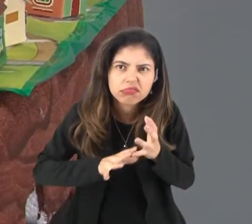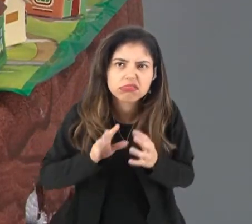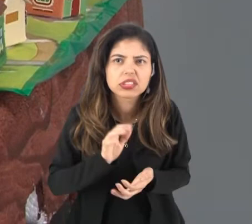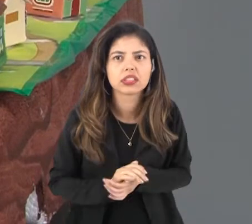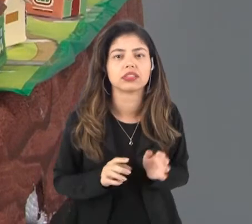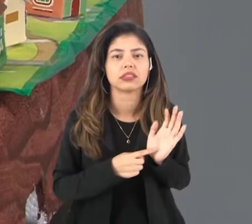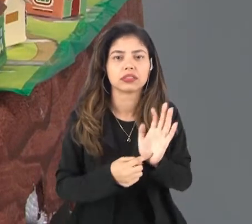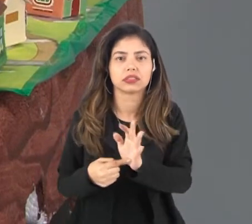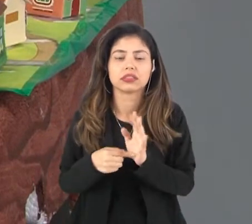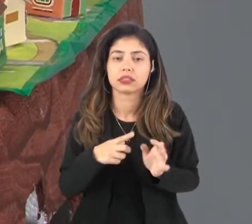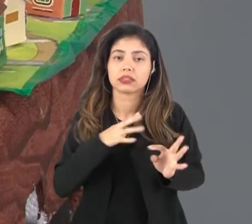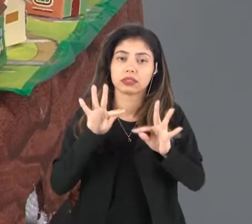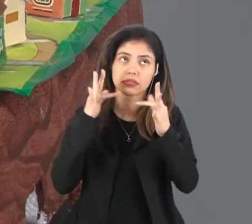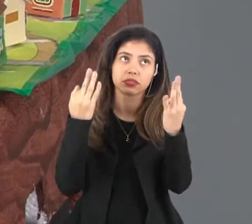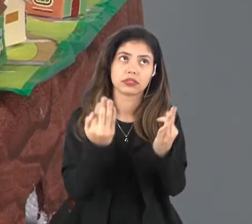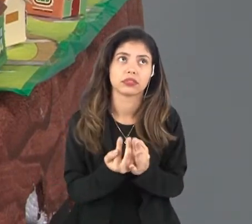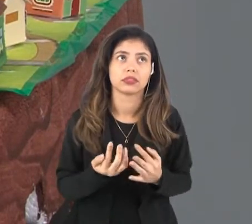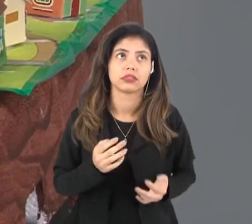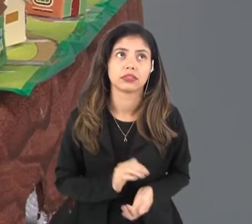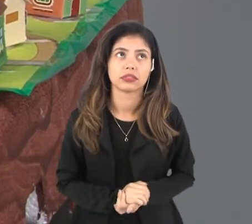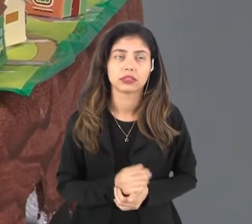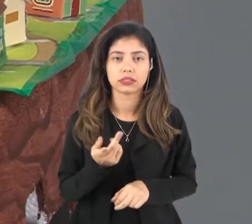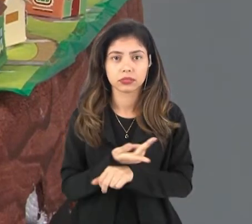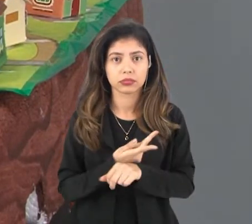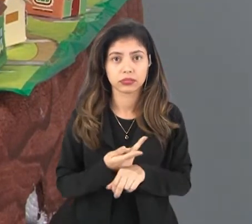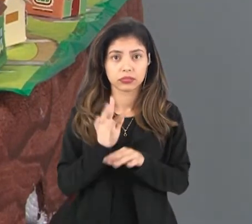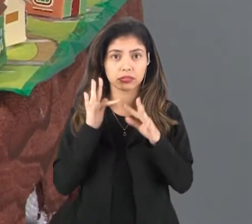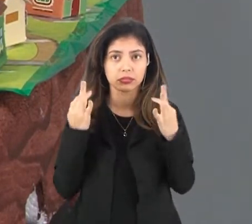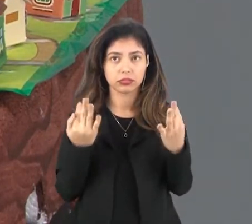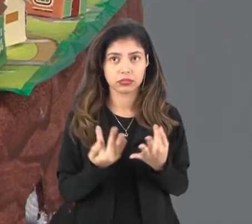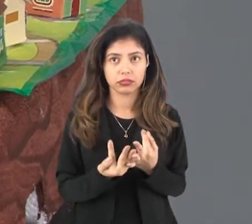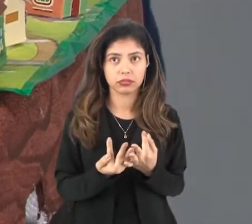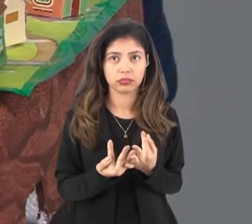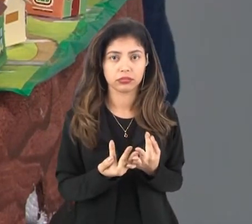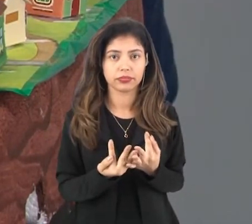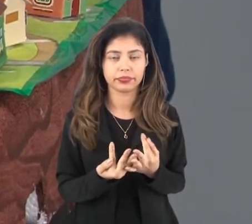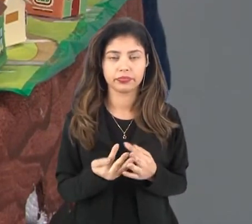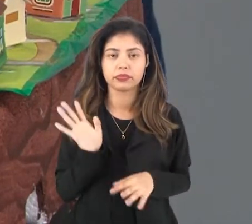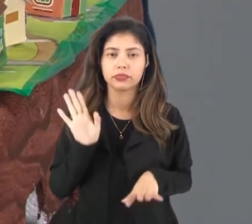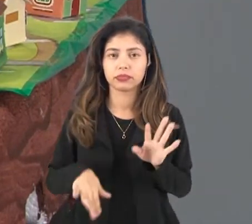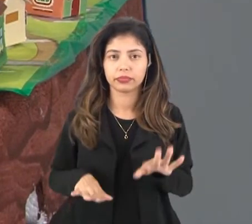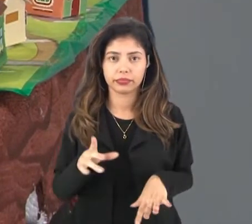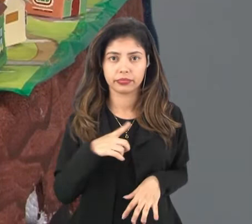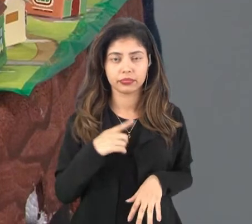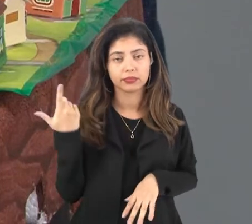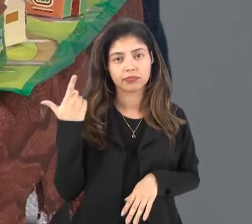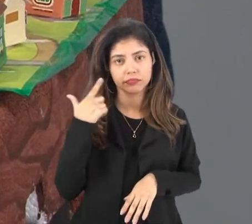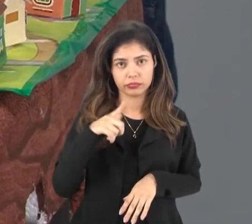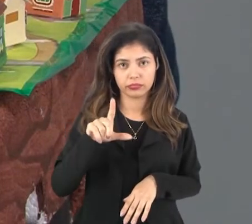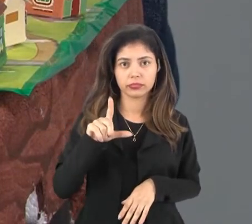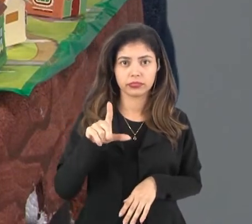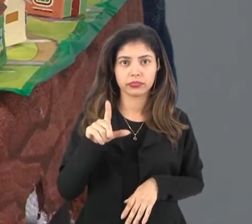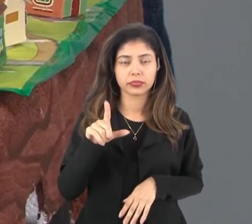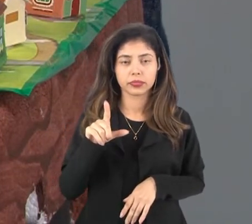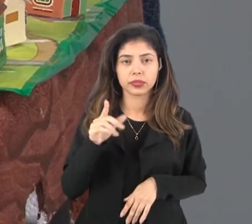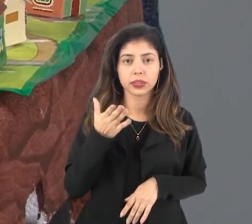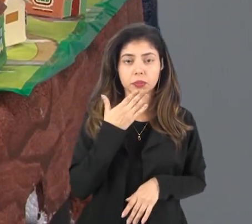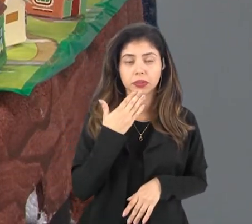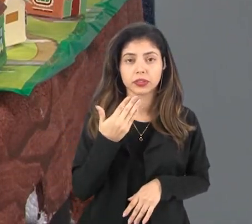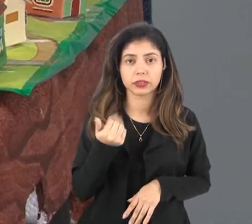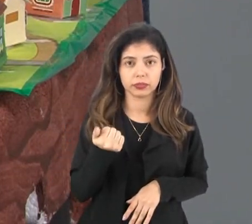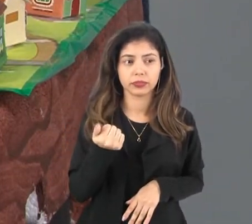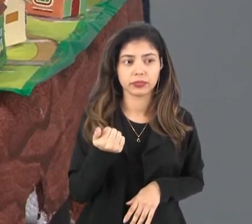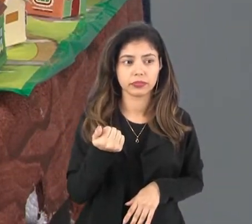vezes constituem família, procuram constituir família, e elas nem sempre alcançam o êxito